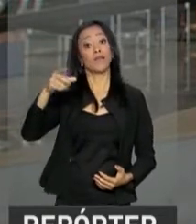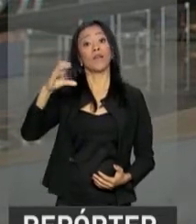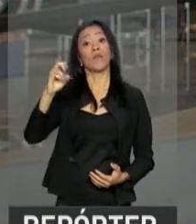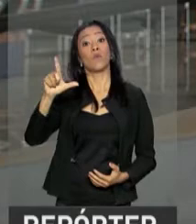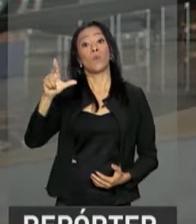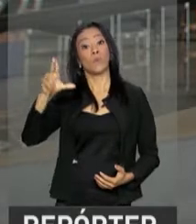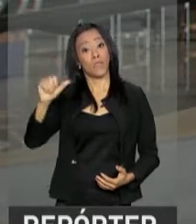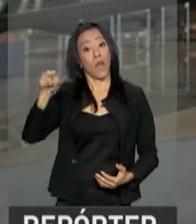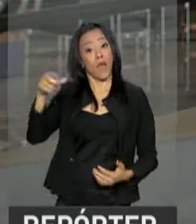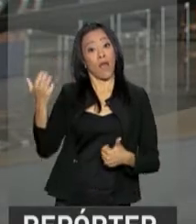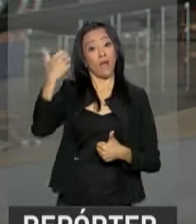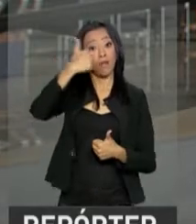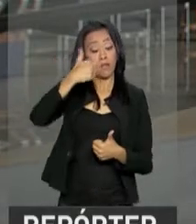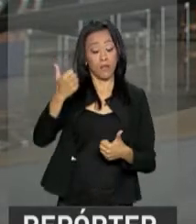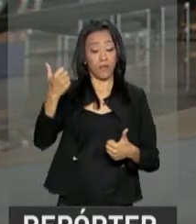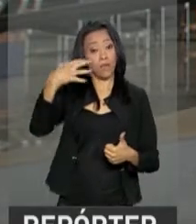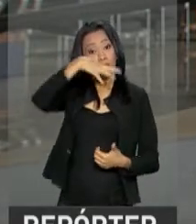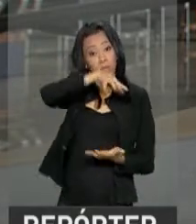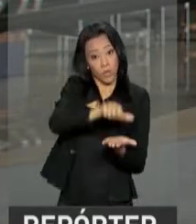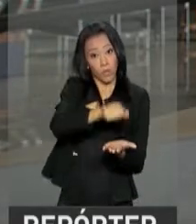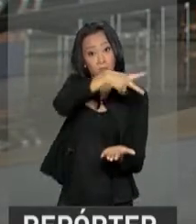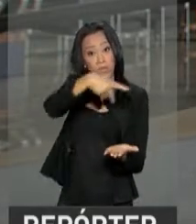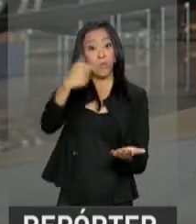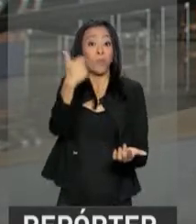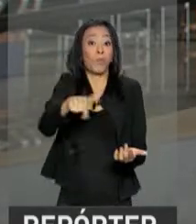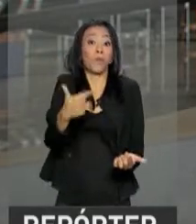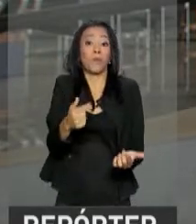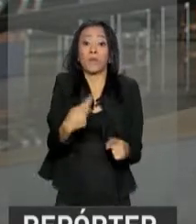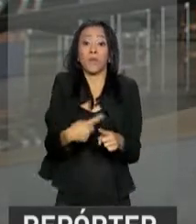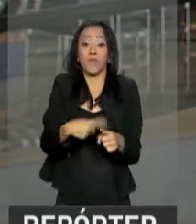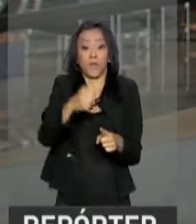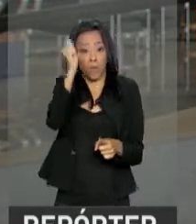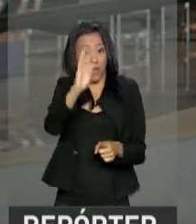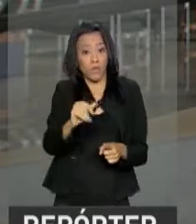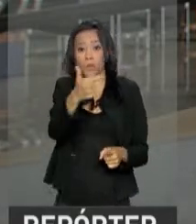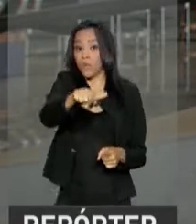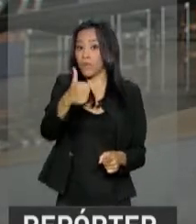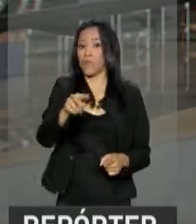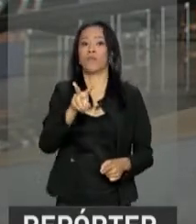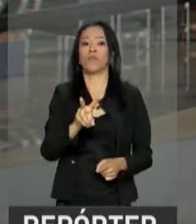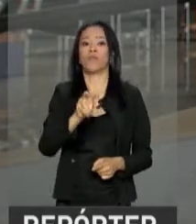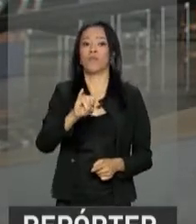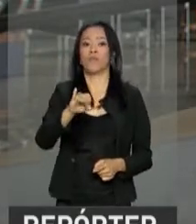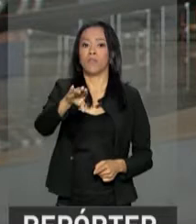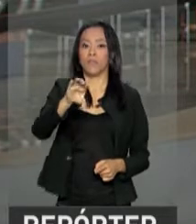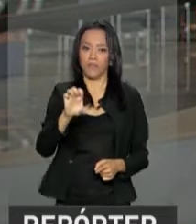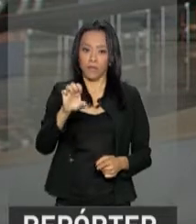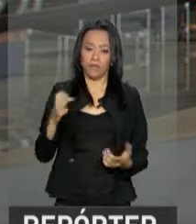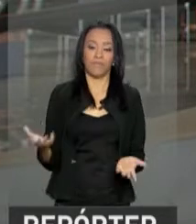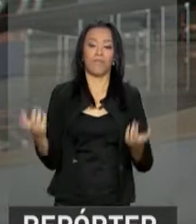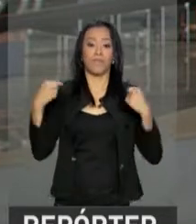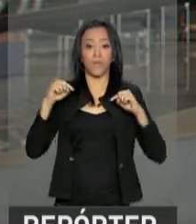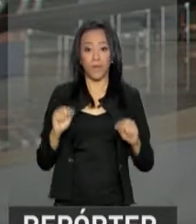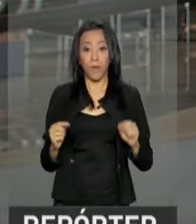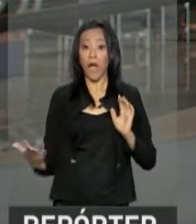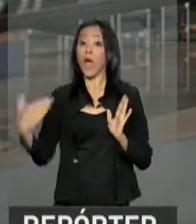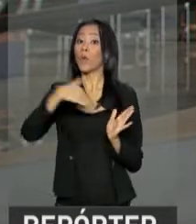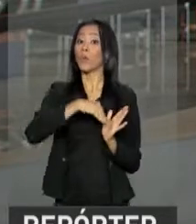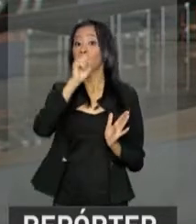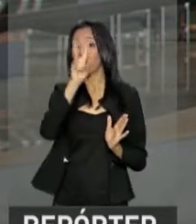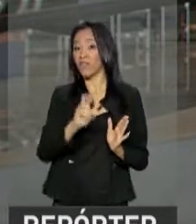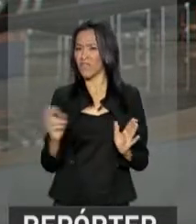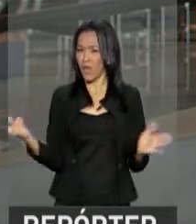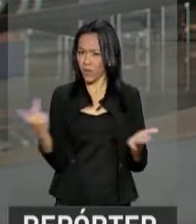temer e os presidentes da câmara e do senado estarão em viagens ao exterior a última vez que isso aconteceu